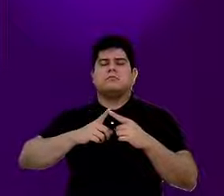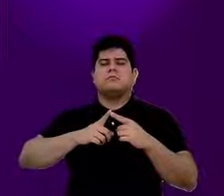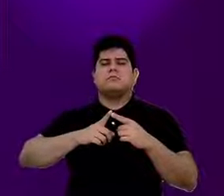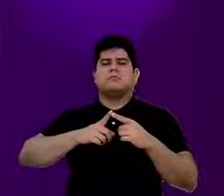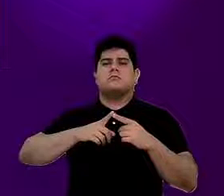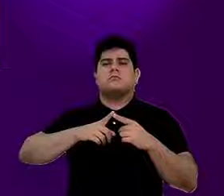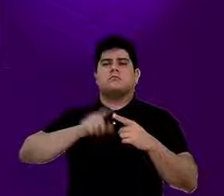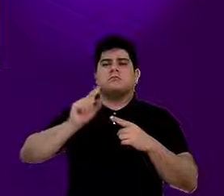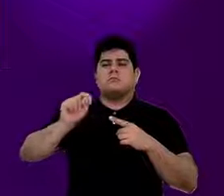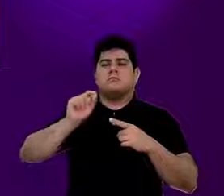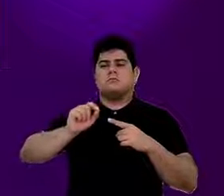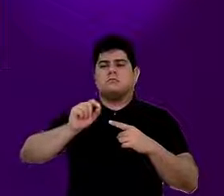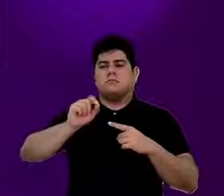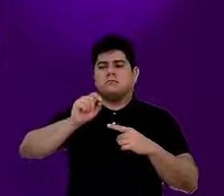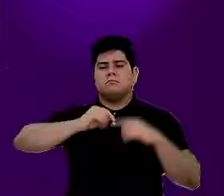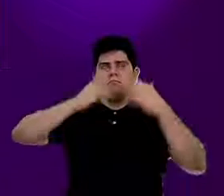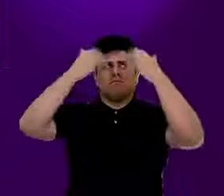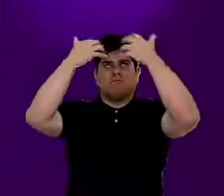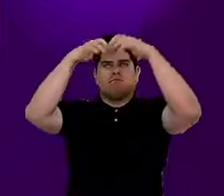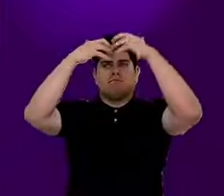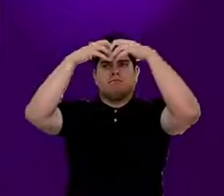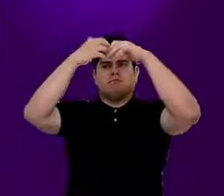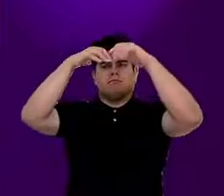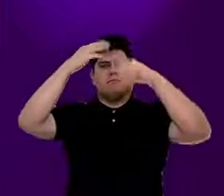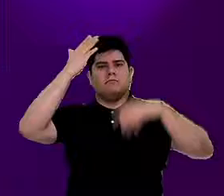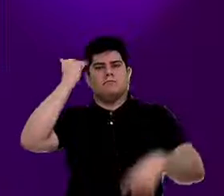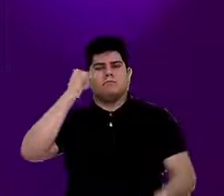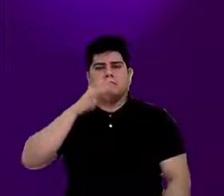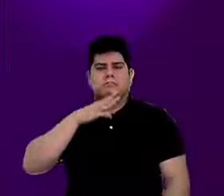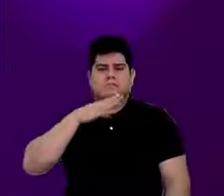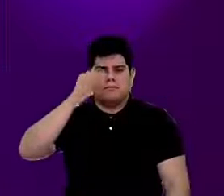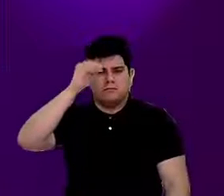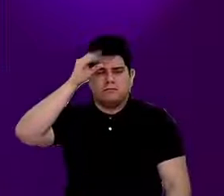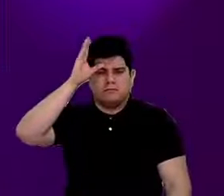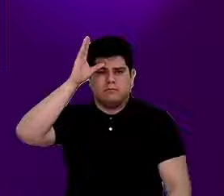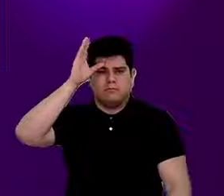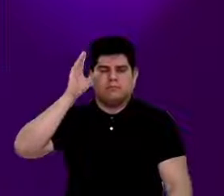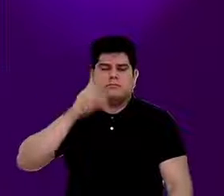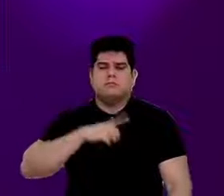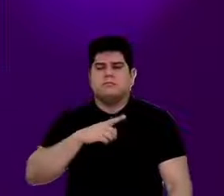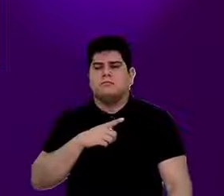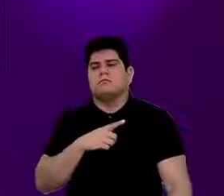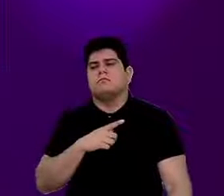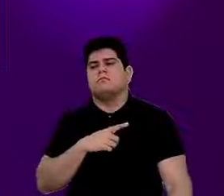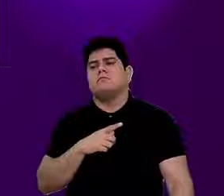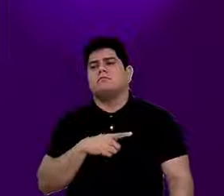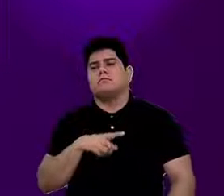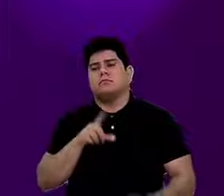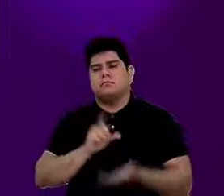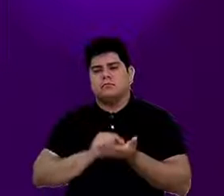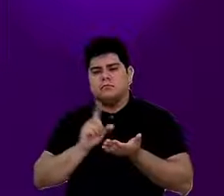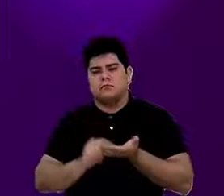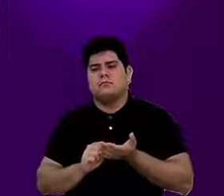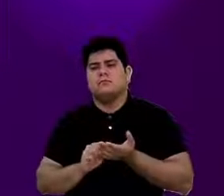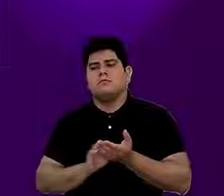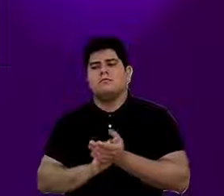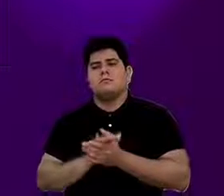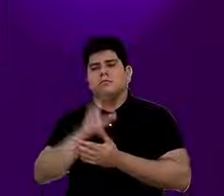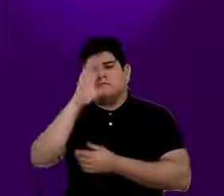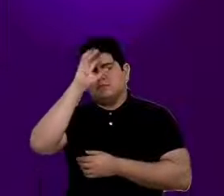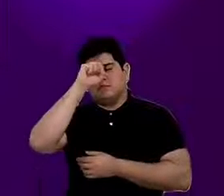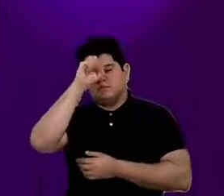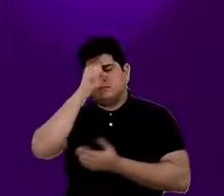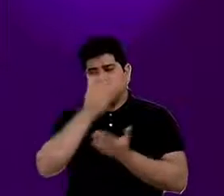disciplina é o domínio cognitivo, o saber, o conhecimento. Nós temos que ir para os livros, os artigos, e aprender, estudar.